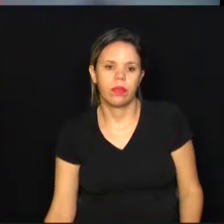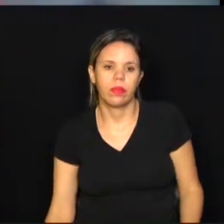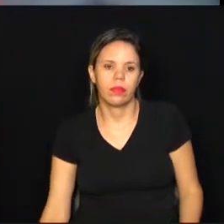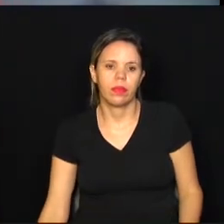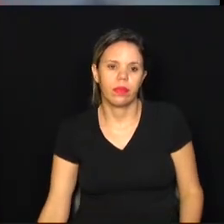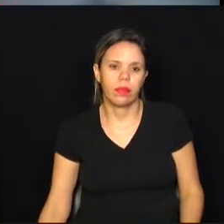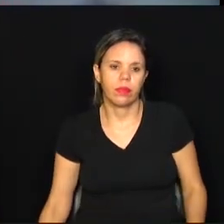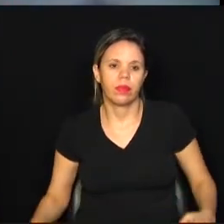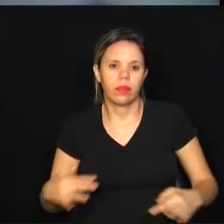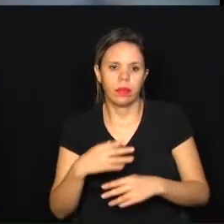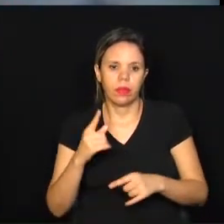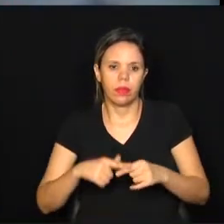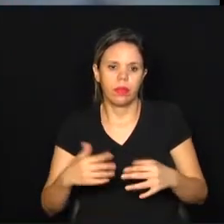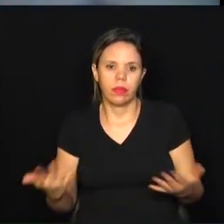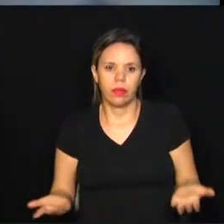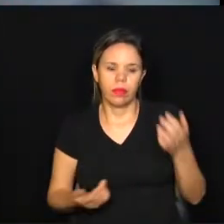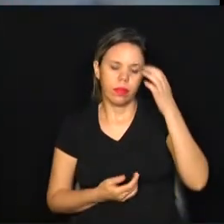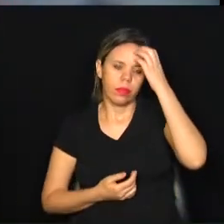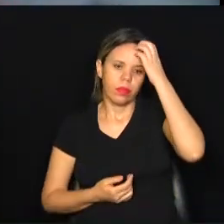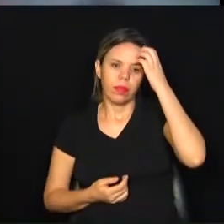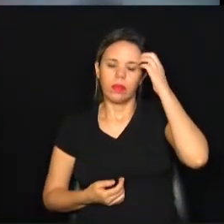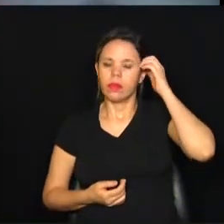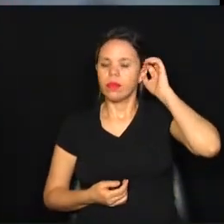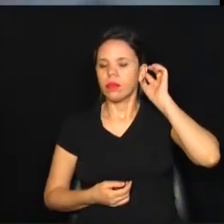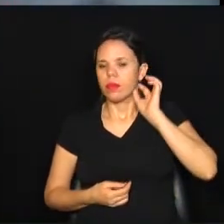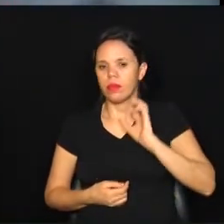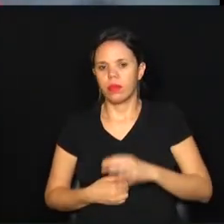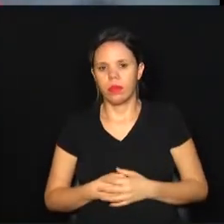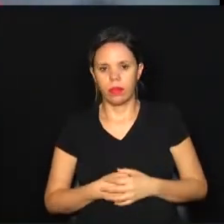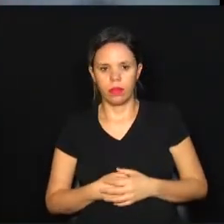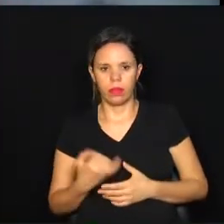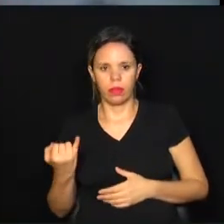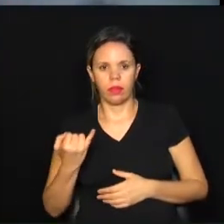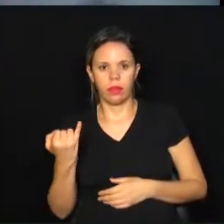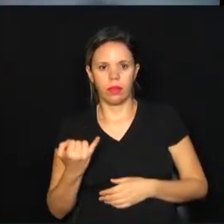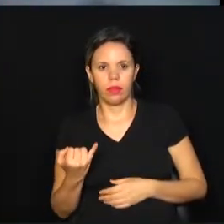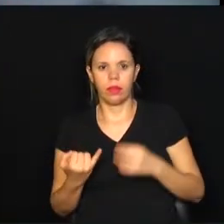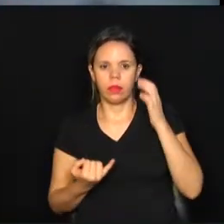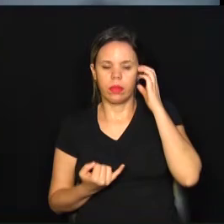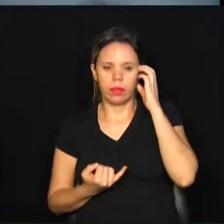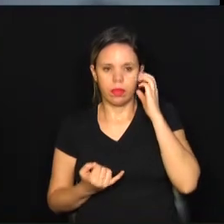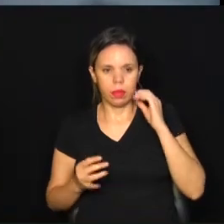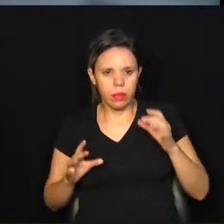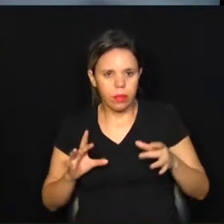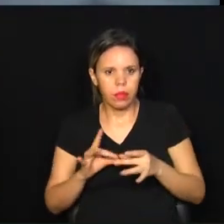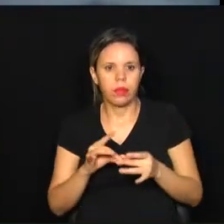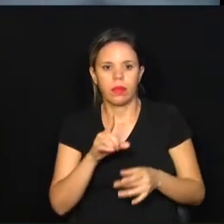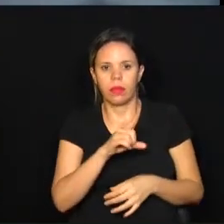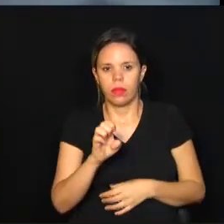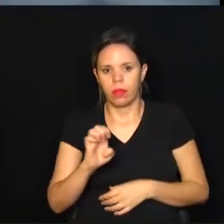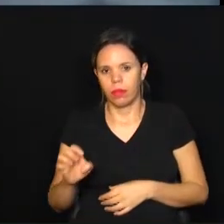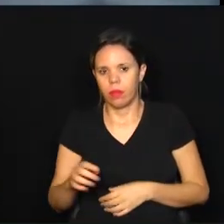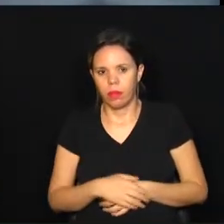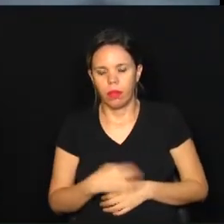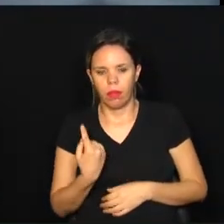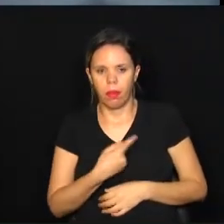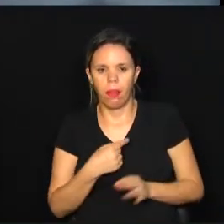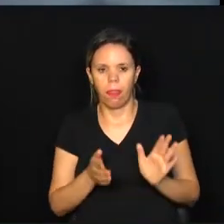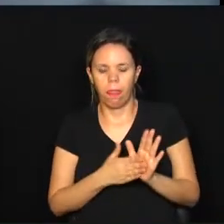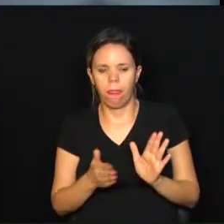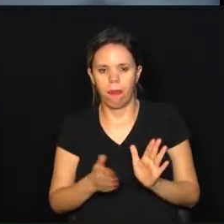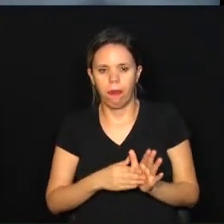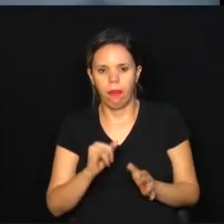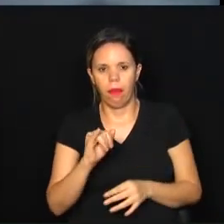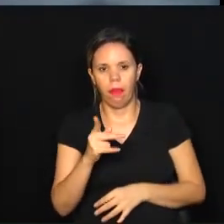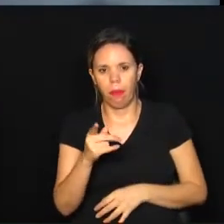Mobilidade, são os equipamentos e tudo mais. Então, esse é um dispositivo importante. Atrelado a essas ZEIs, a gente propôs o